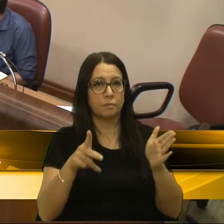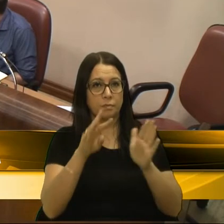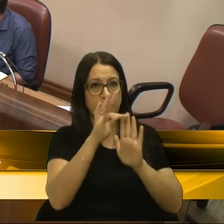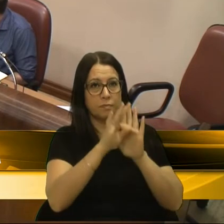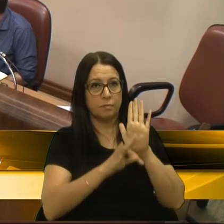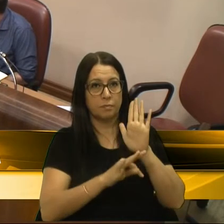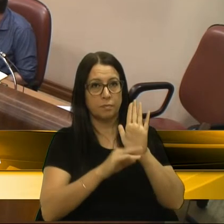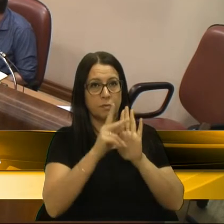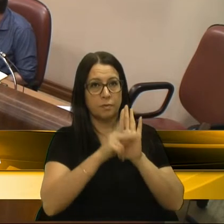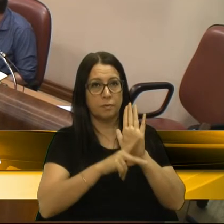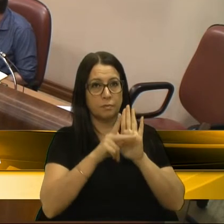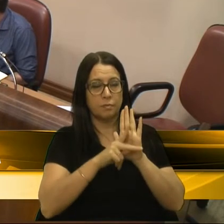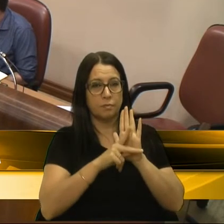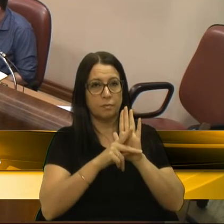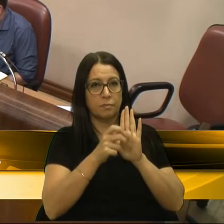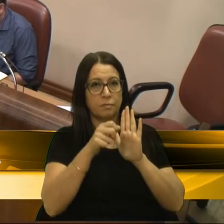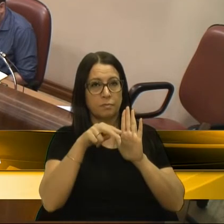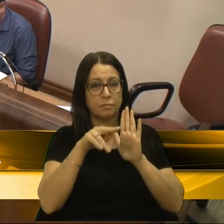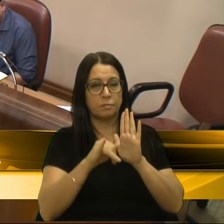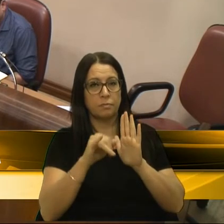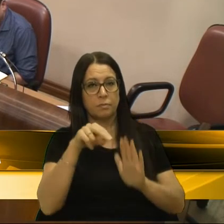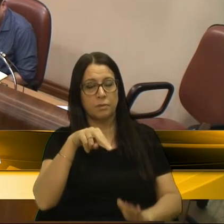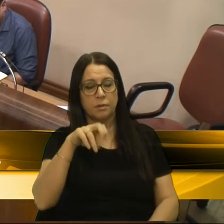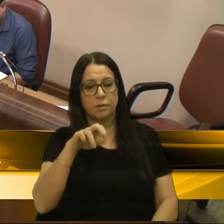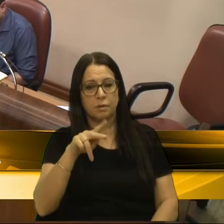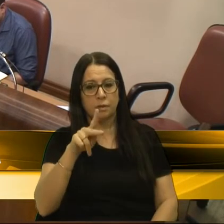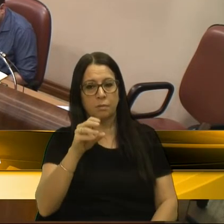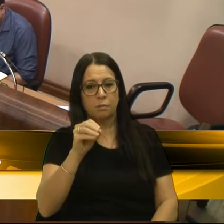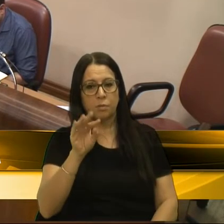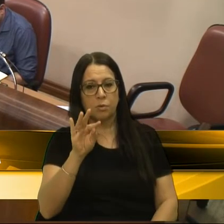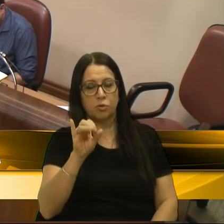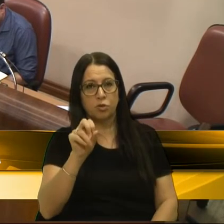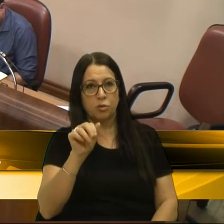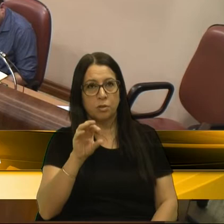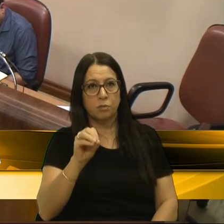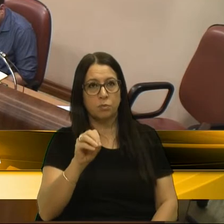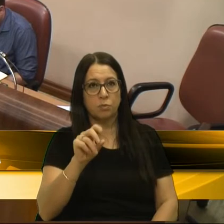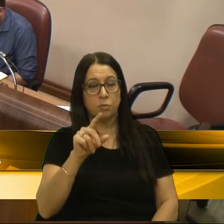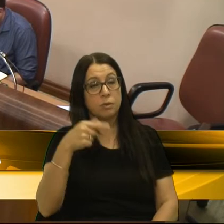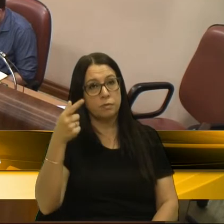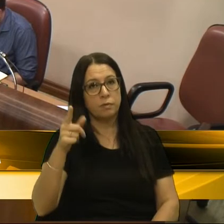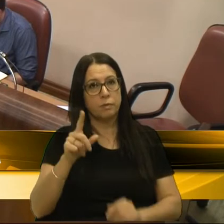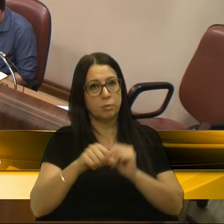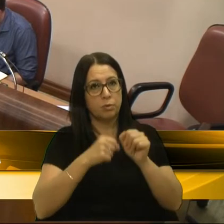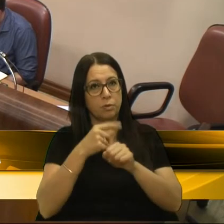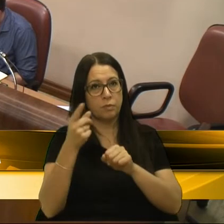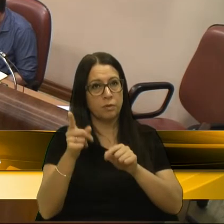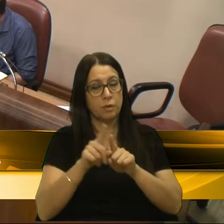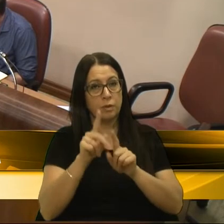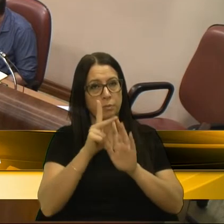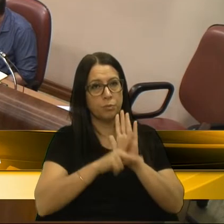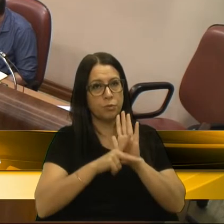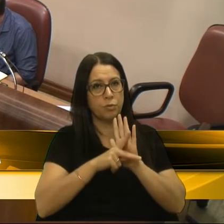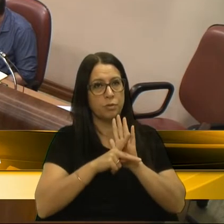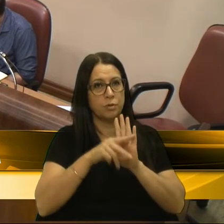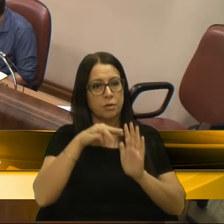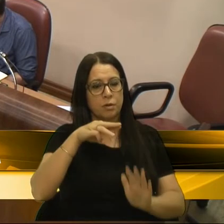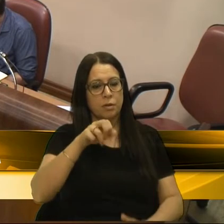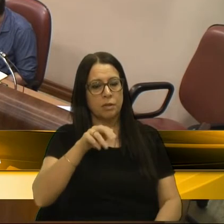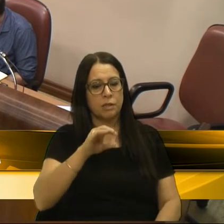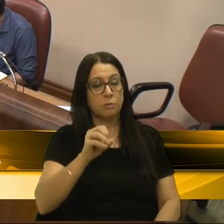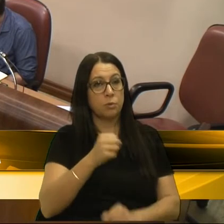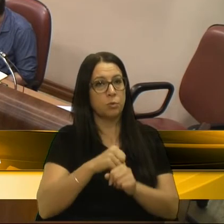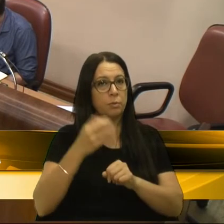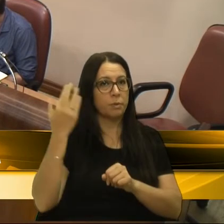sobre o projeto antinepotismo, que, segundo a matéria, ficará para o ano que vem. E, então, esse projeto está, desde maio do ano